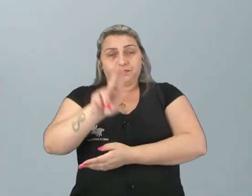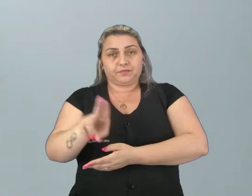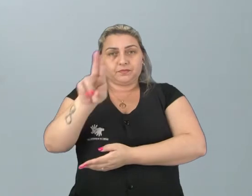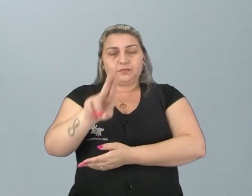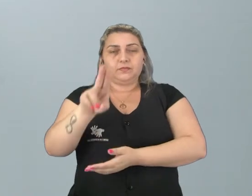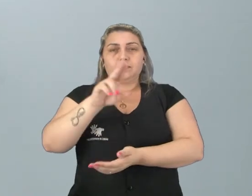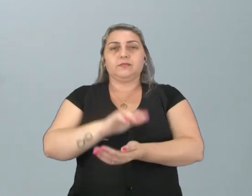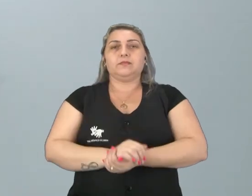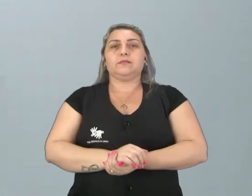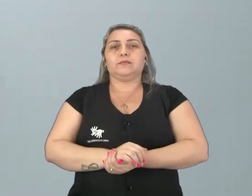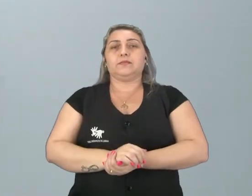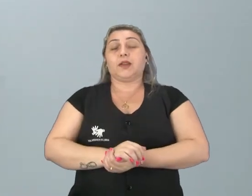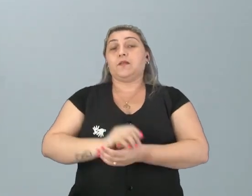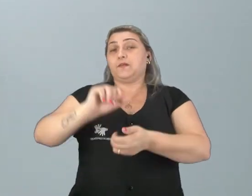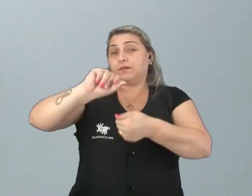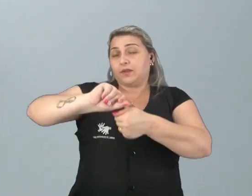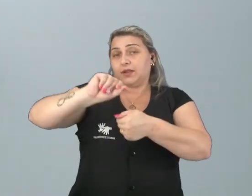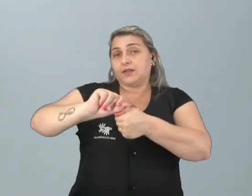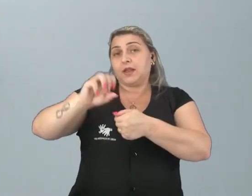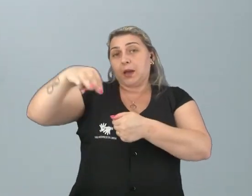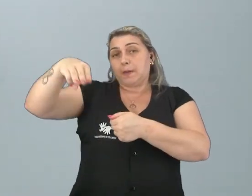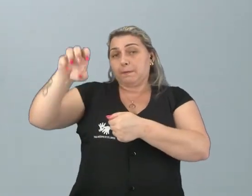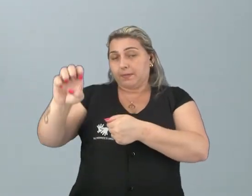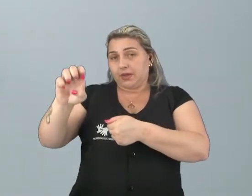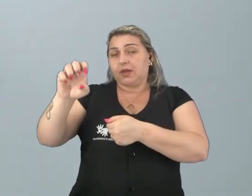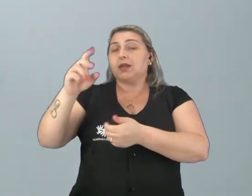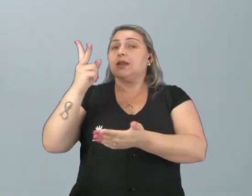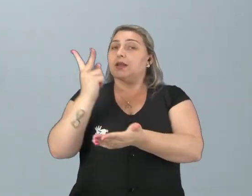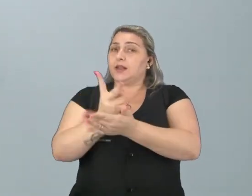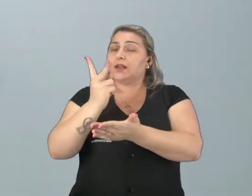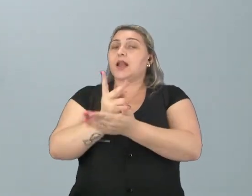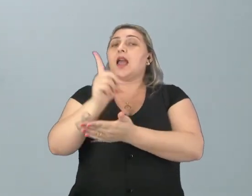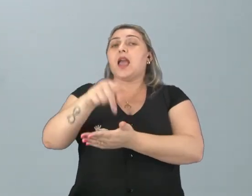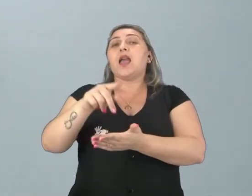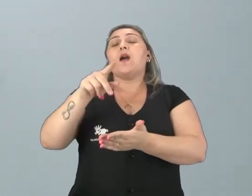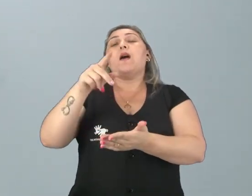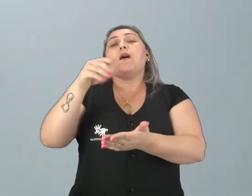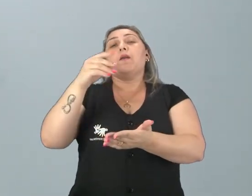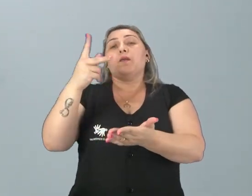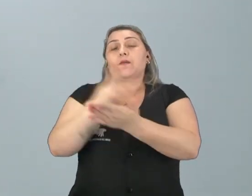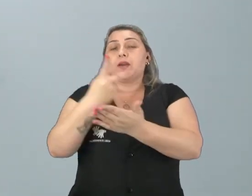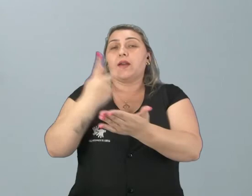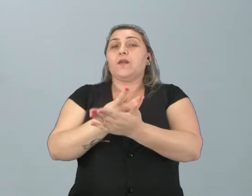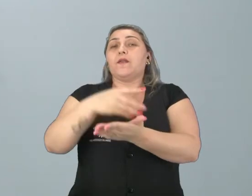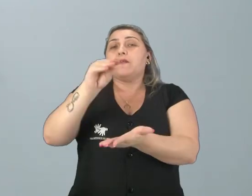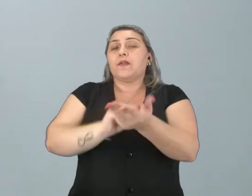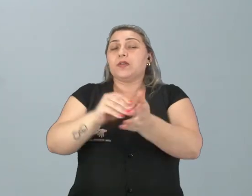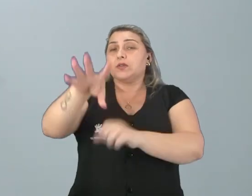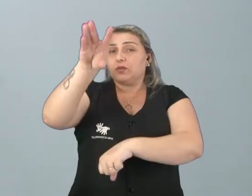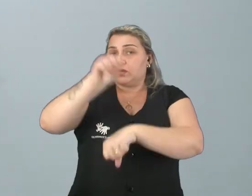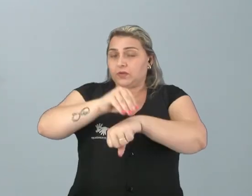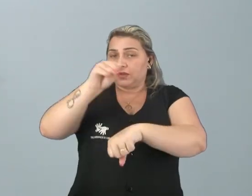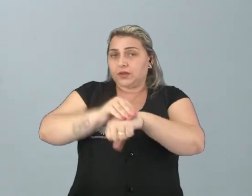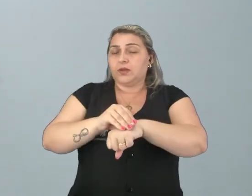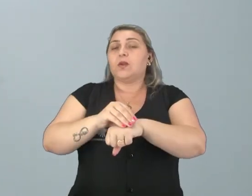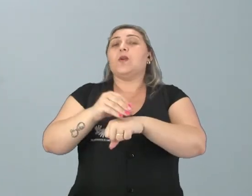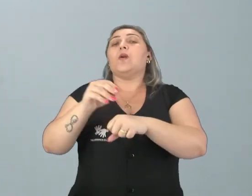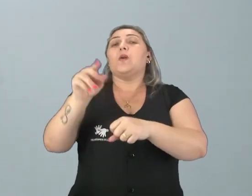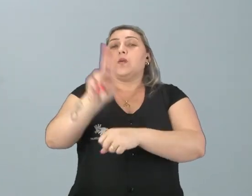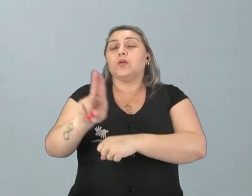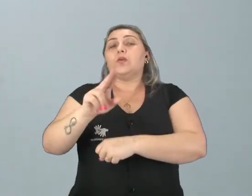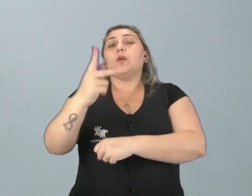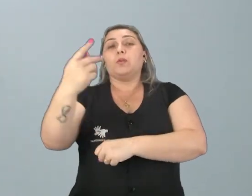muito, não impeça-me, não faça-me, é um vício de linguagem, chamado solecismo, porque usou o pronome de